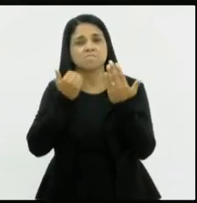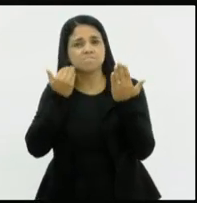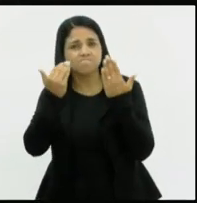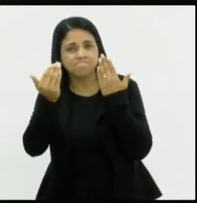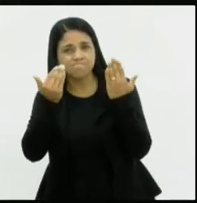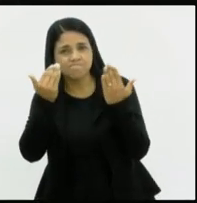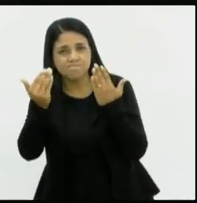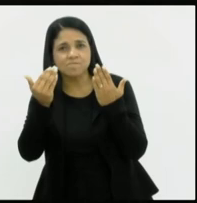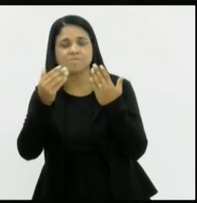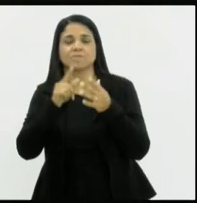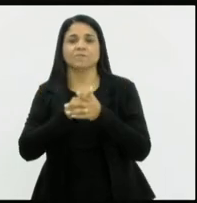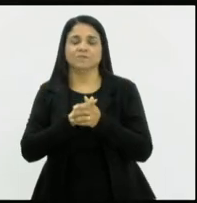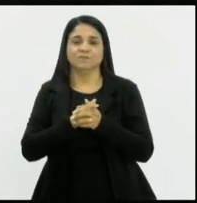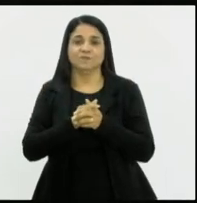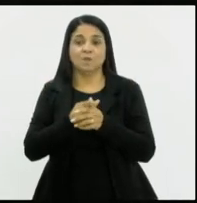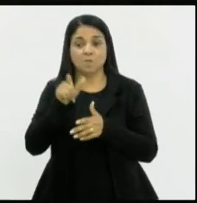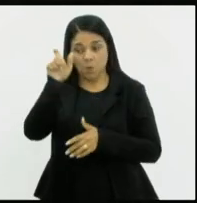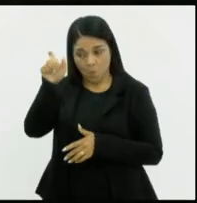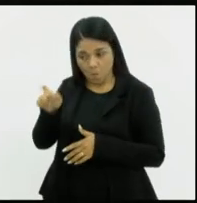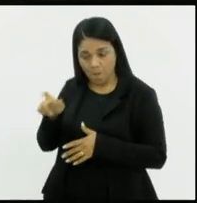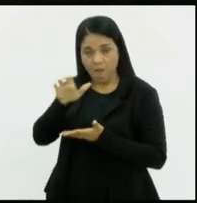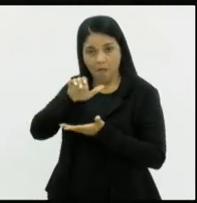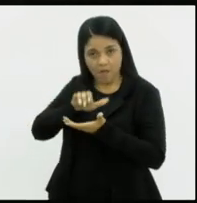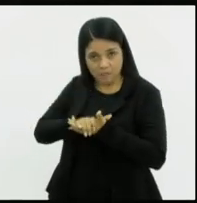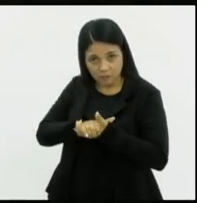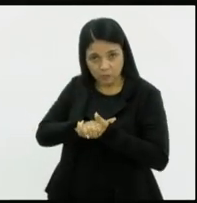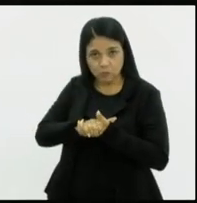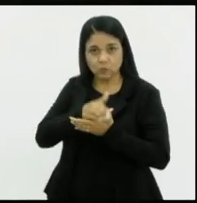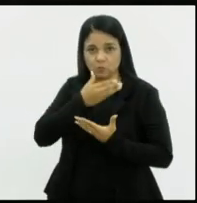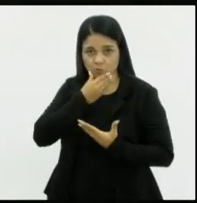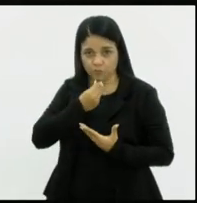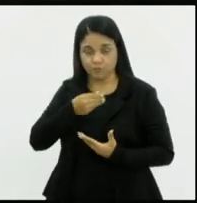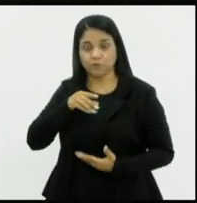suporte. Agradecer a presença do meu marido, Luciano Aragão.